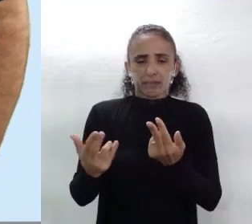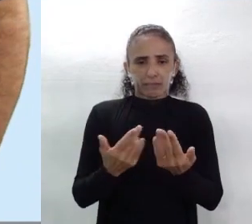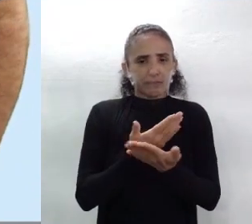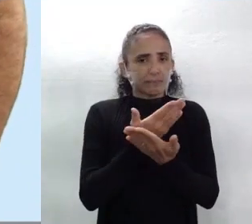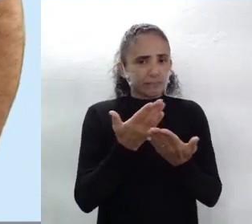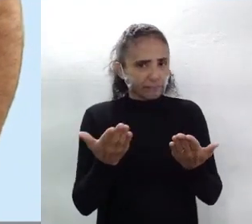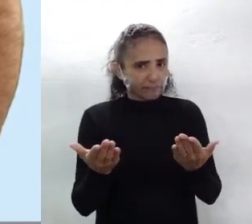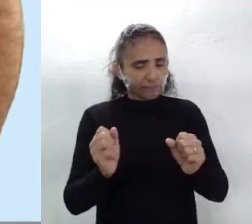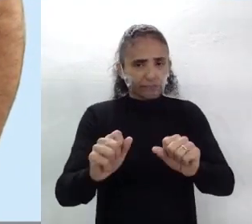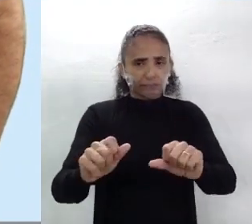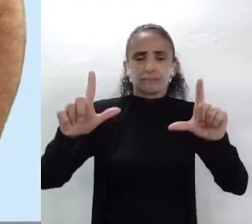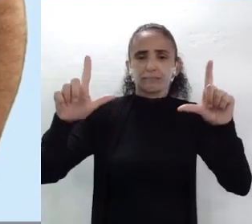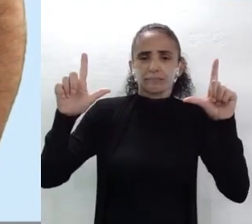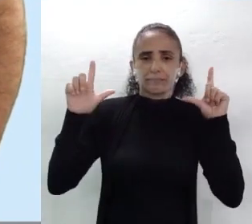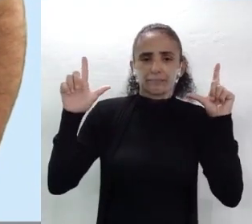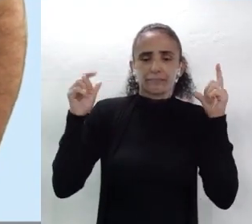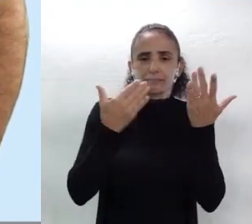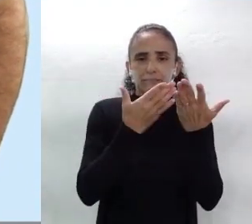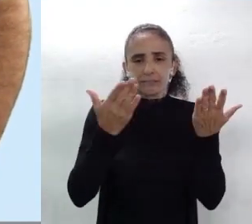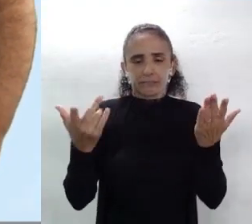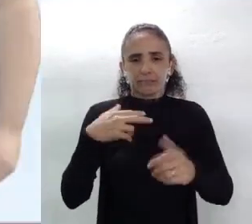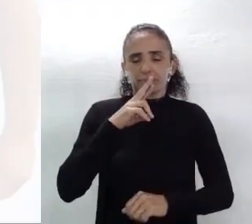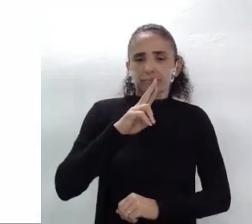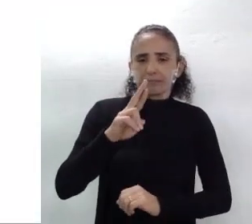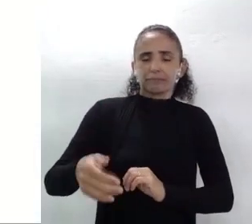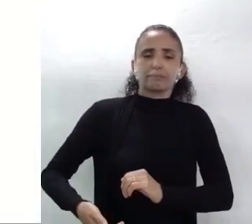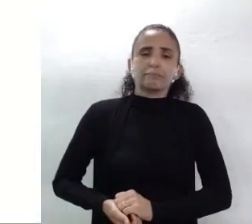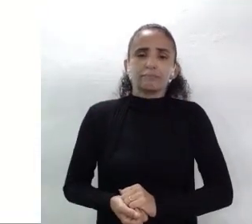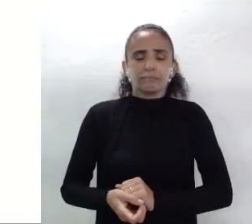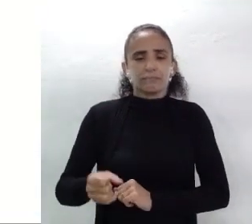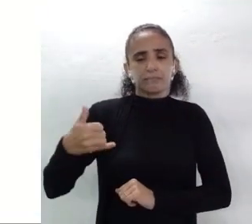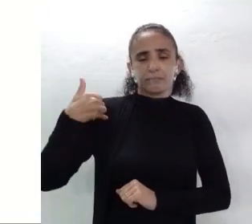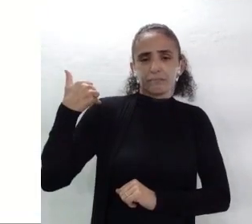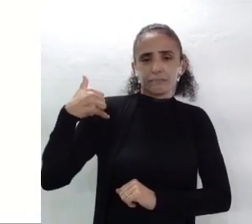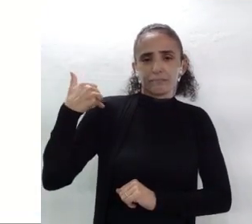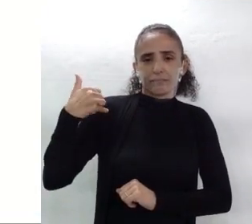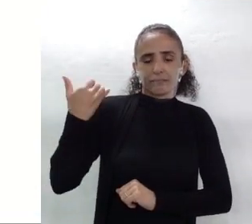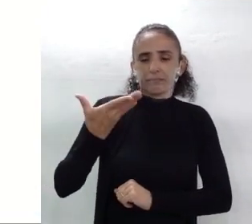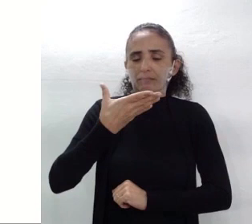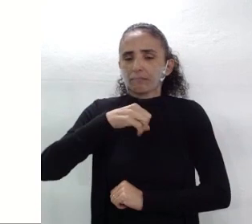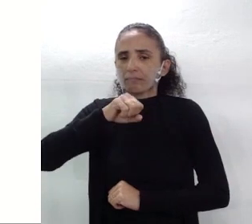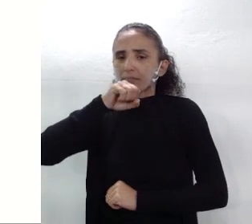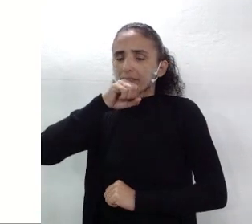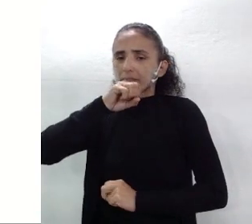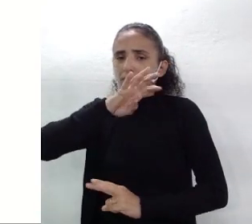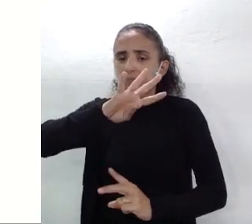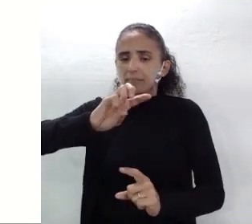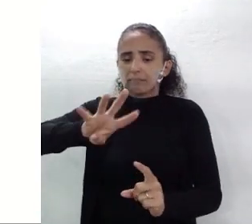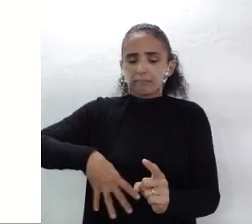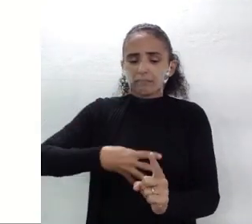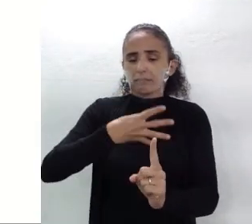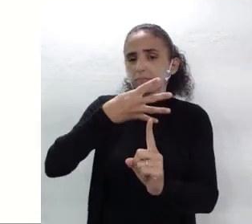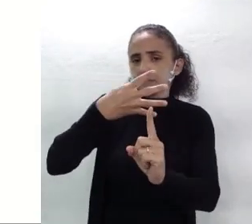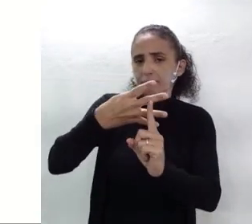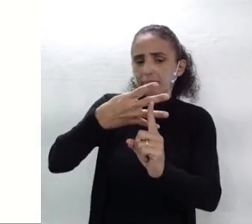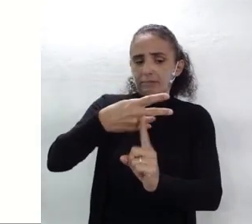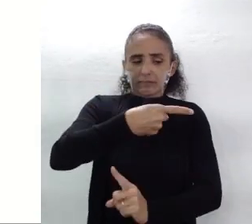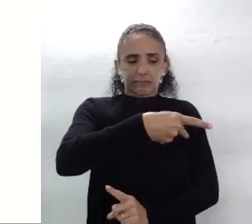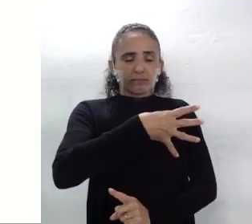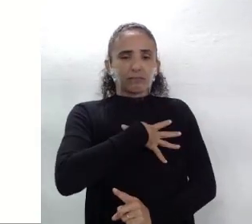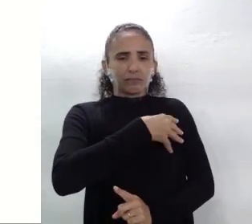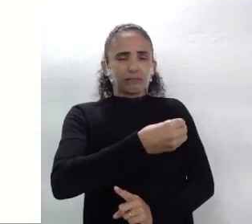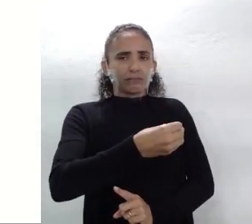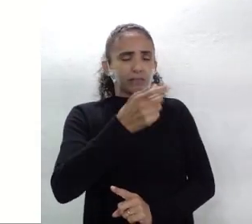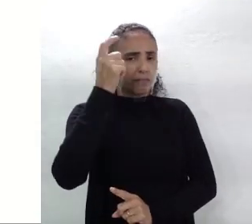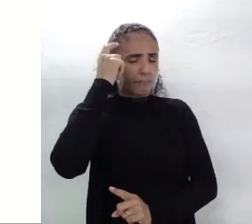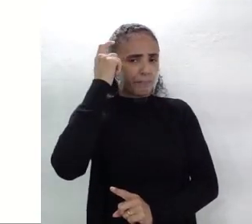aí na tela de vocês essa questão. A idade de um pai é o quádruplo da idade do filho. Daqui